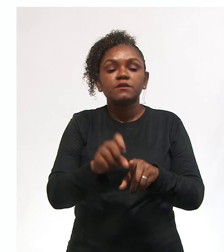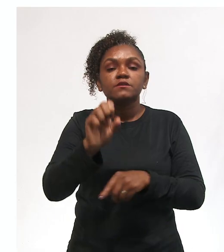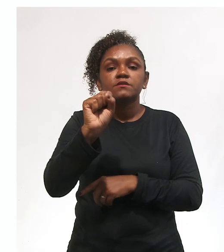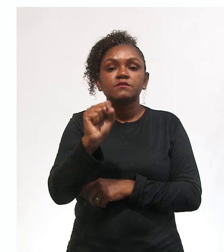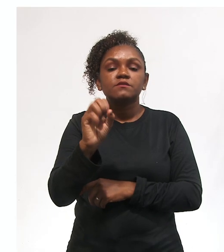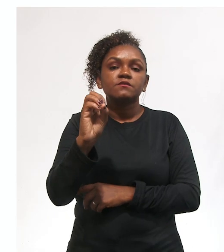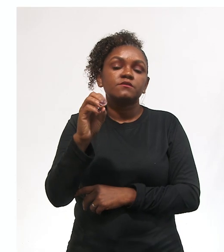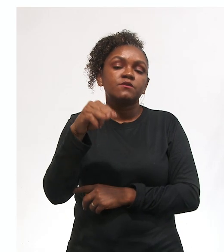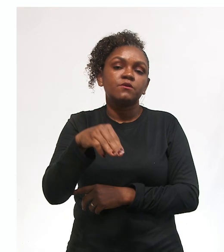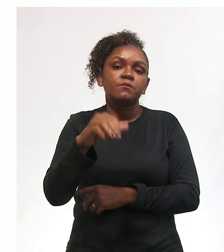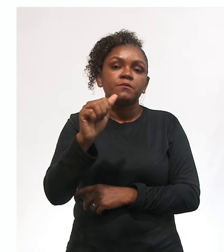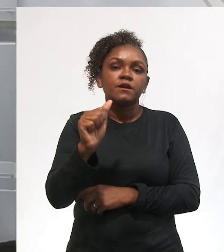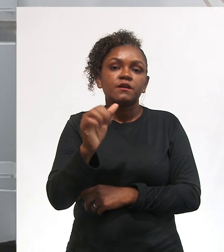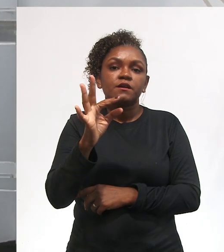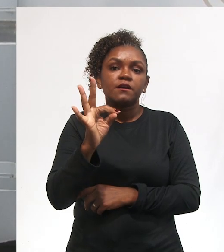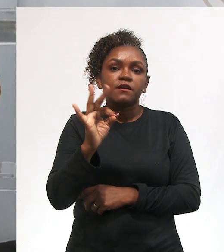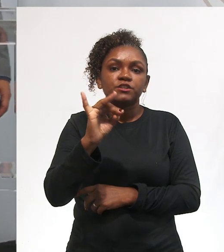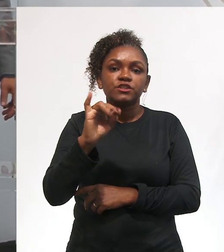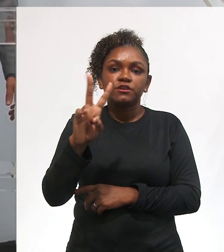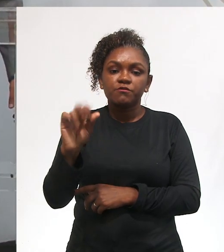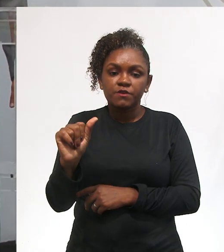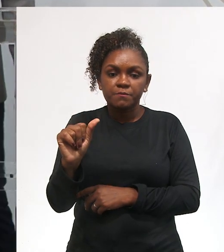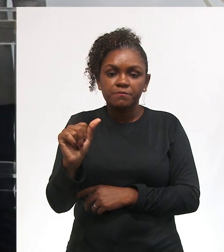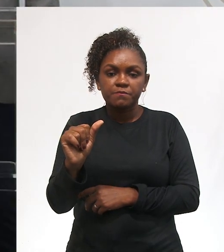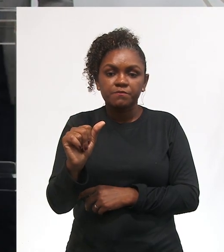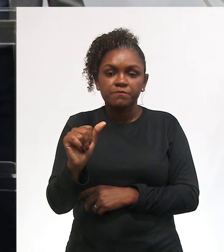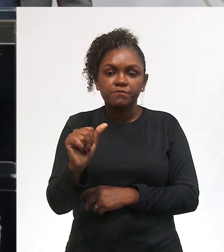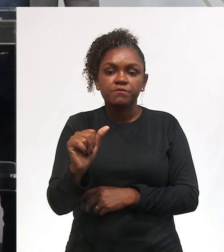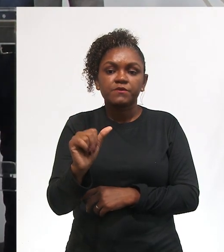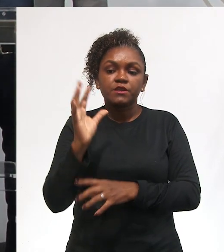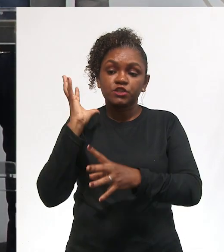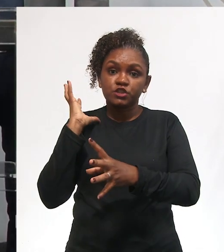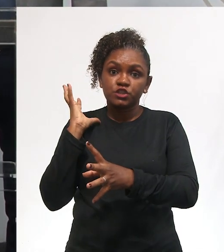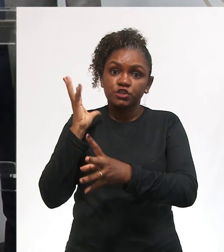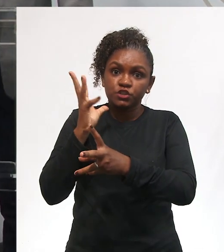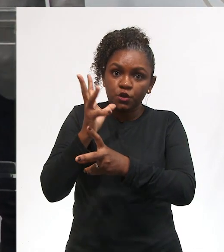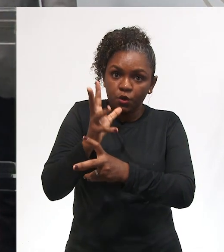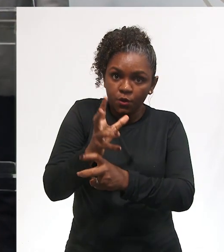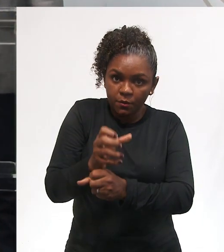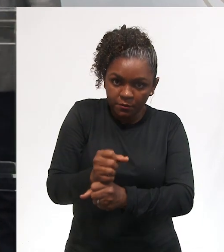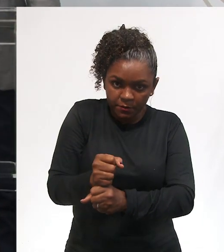você vai somando tudo isso e no final você faz uma